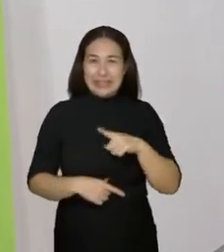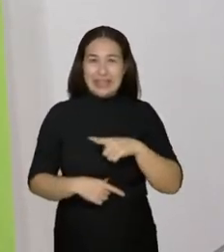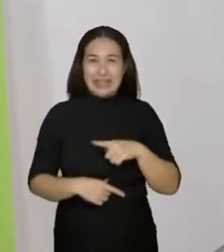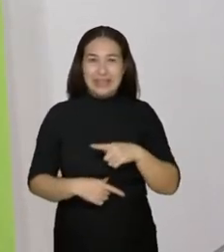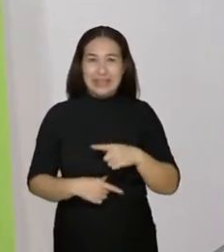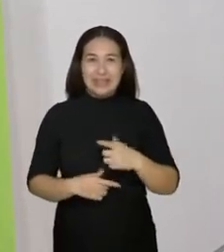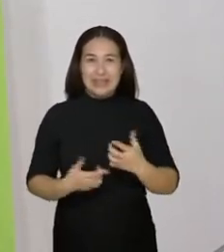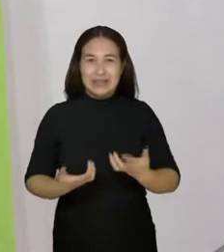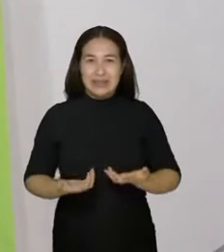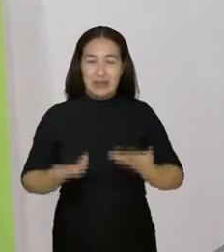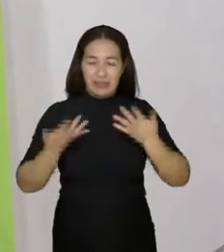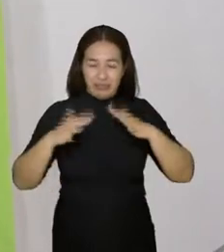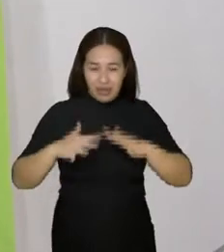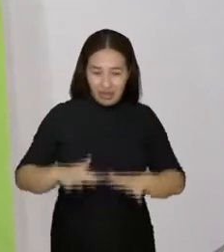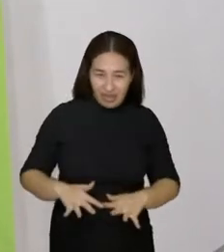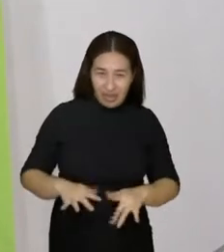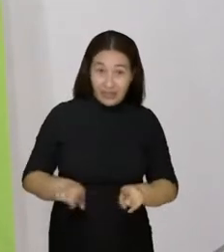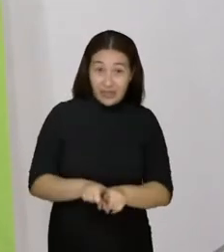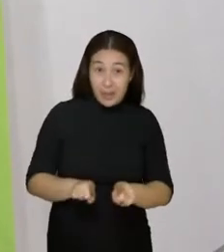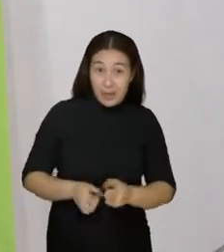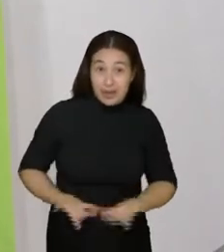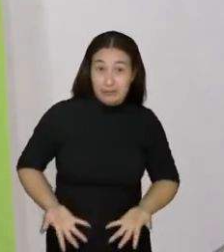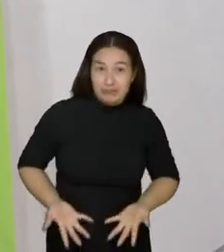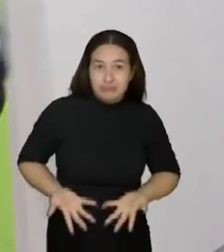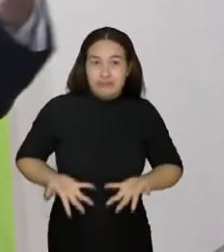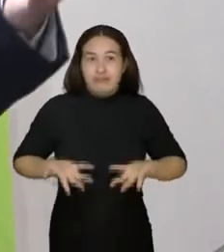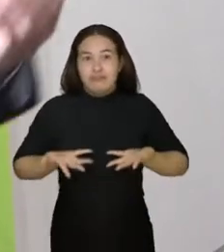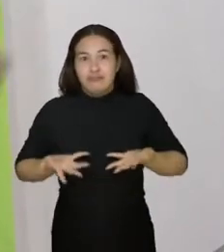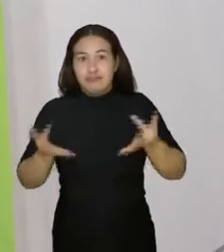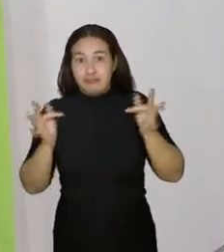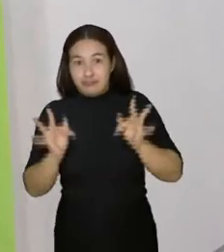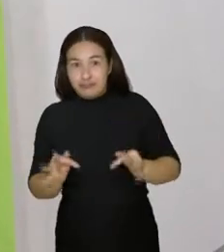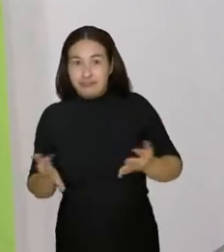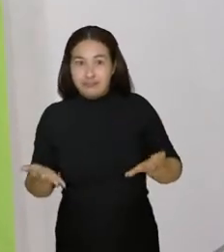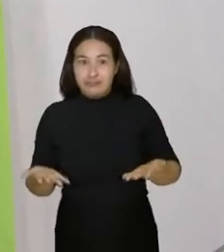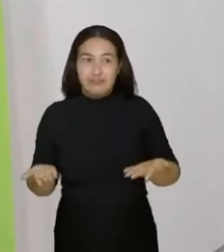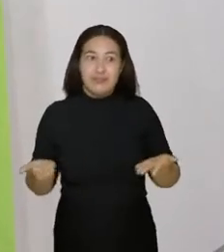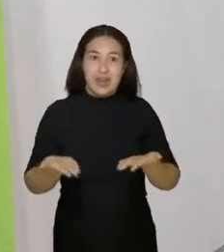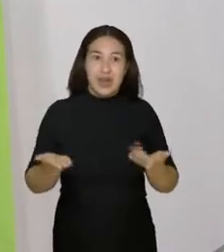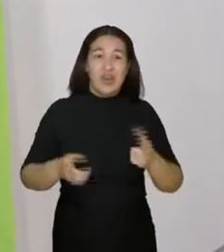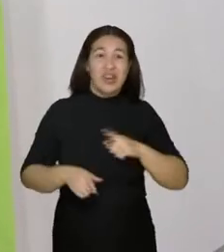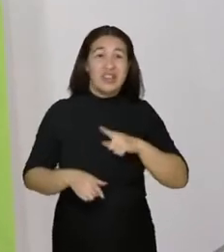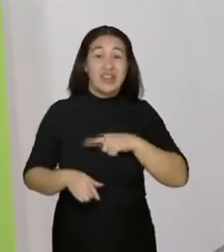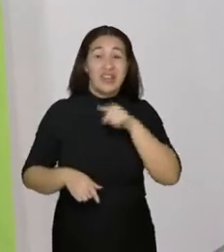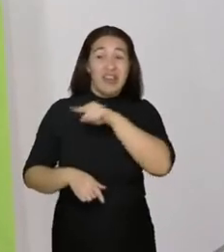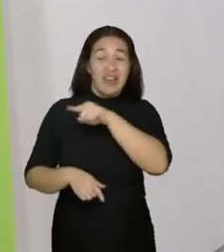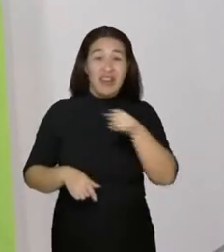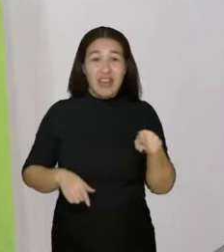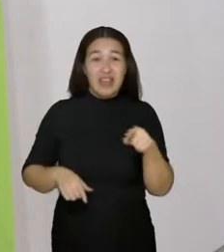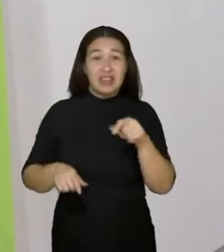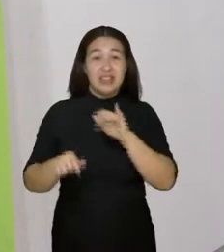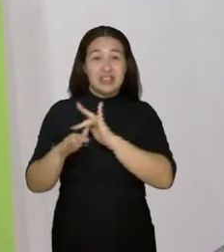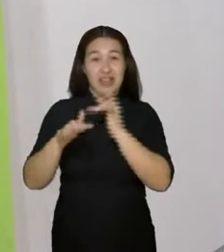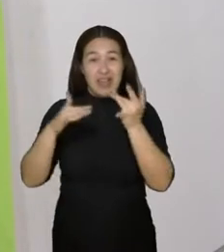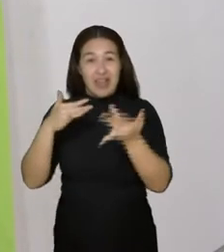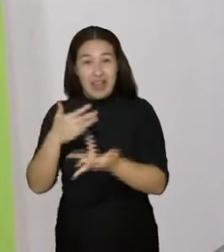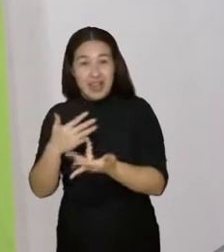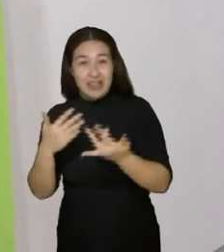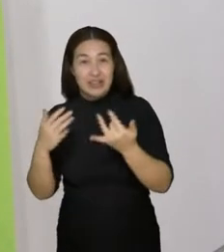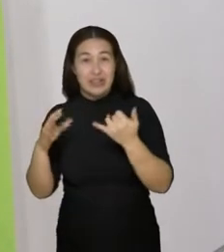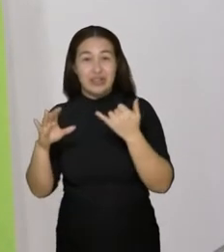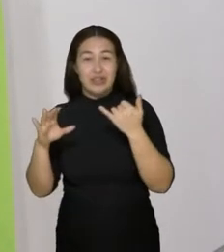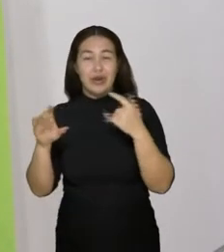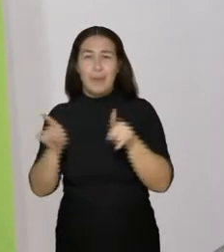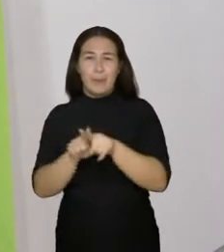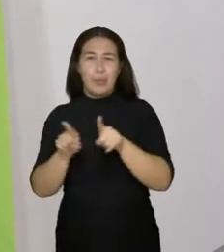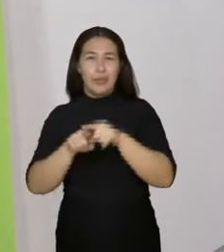notícias positivas notícias negativas sobre tudo agora nesse mundo digital de redes sociais e você